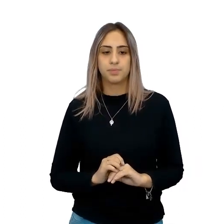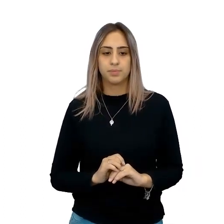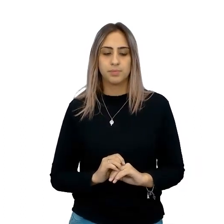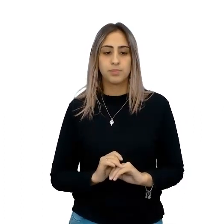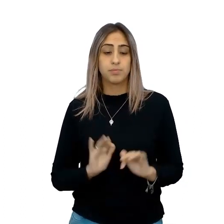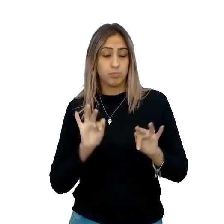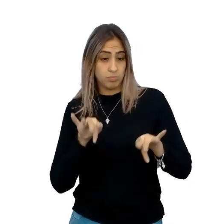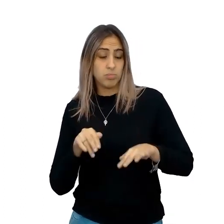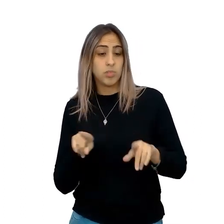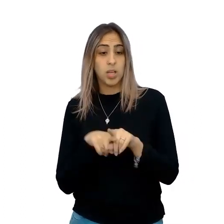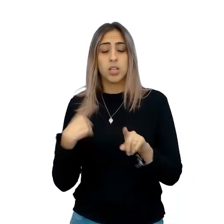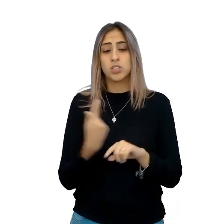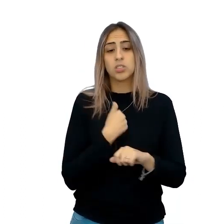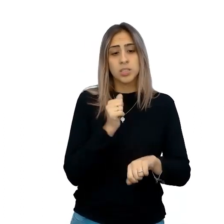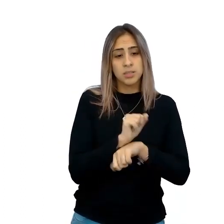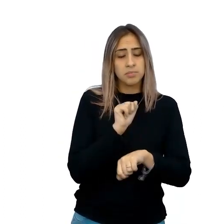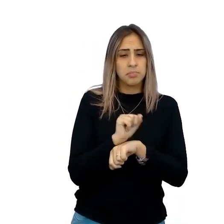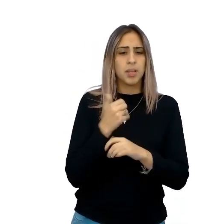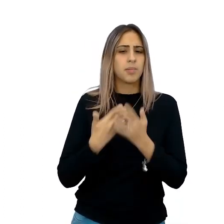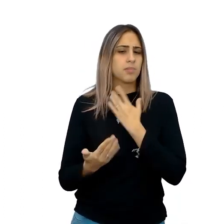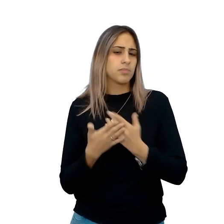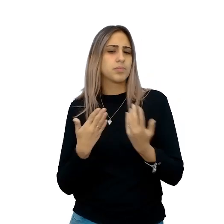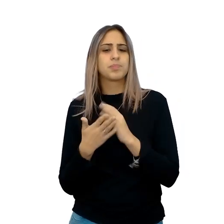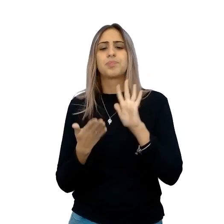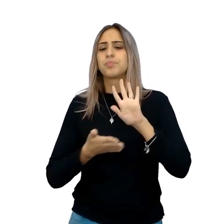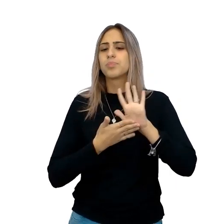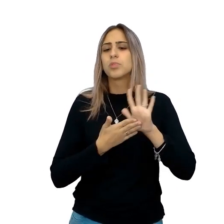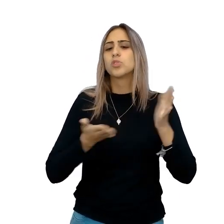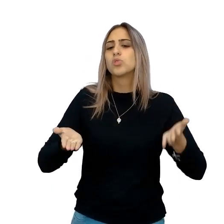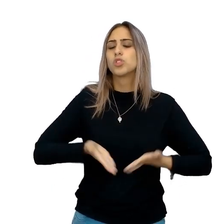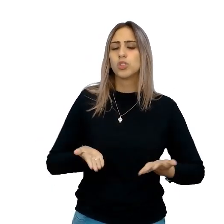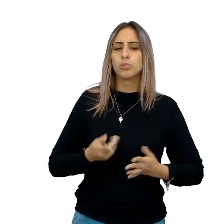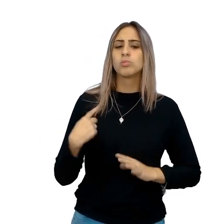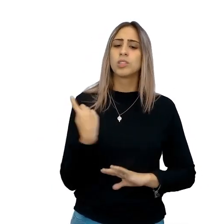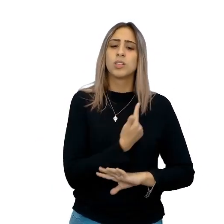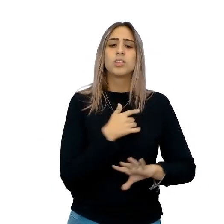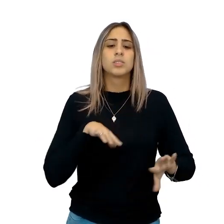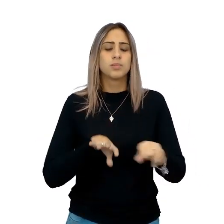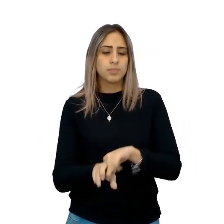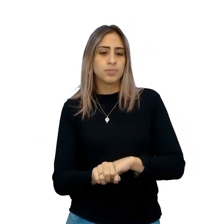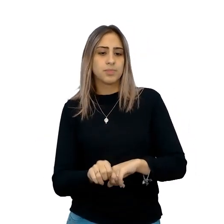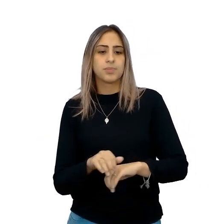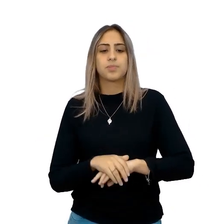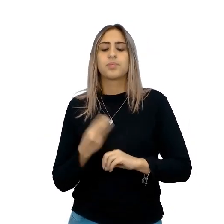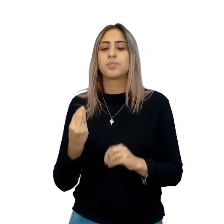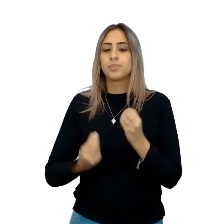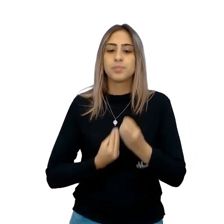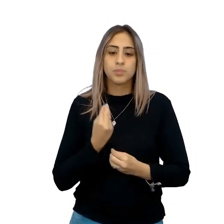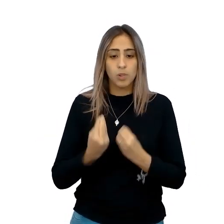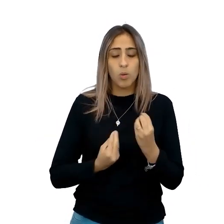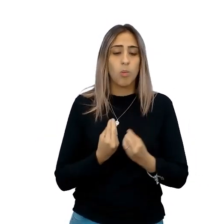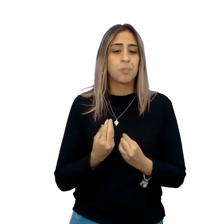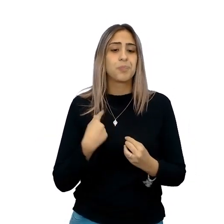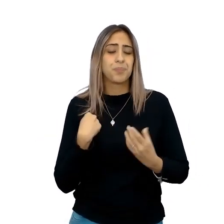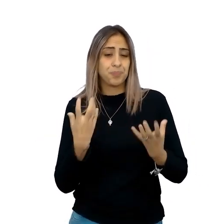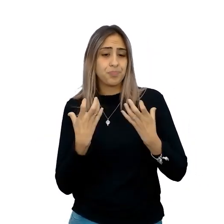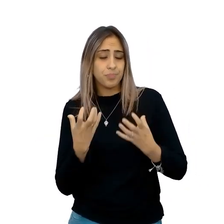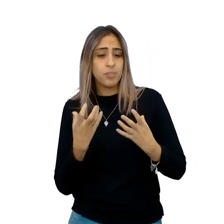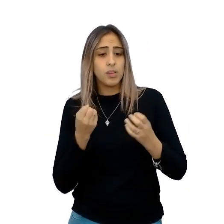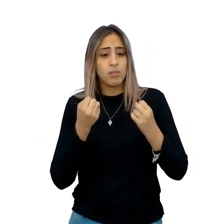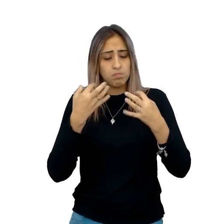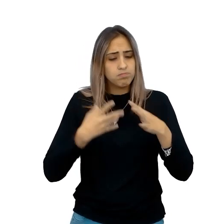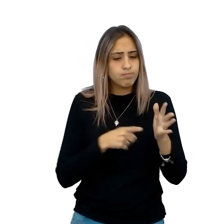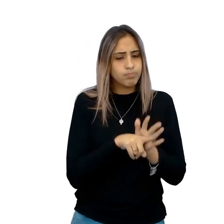fim, a gente espera também com essa nossa pauta de hoje e com as nossas formações, assim como com o desdobramento que a gente está prevendo